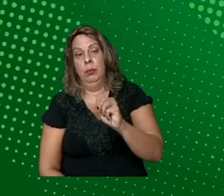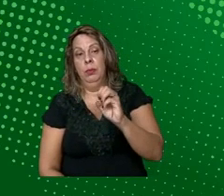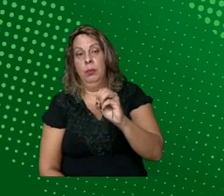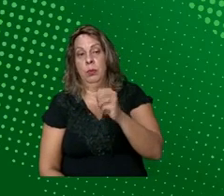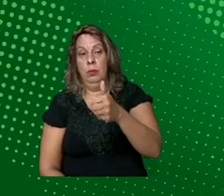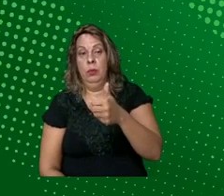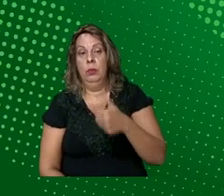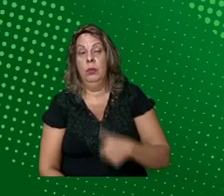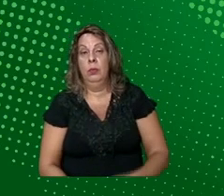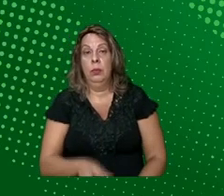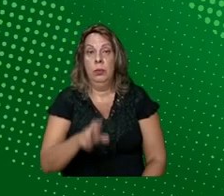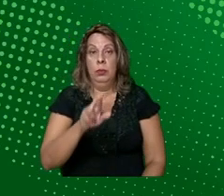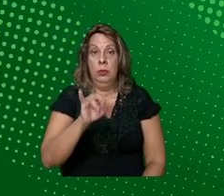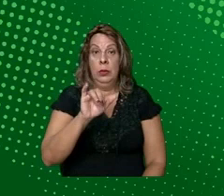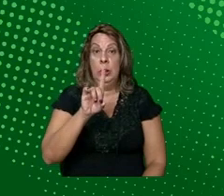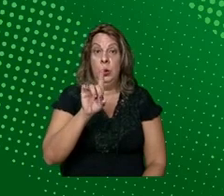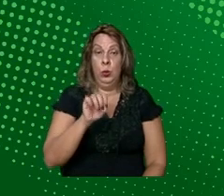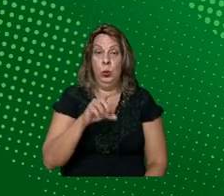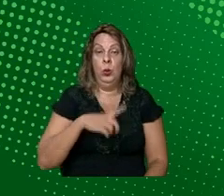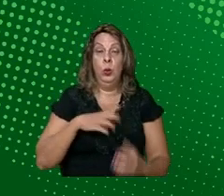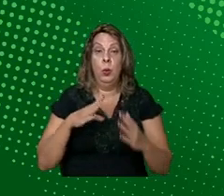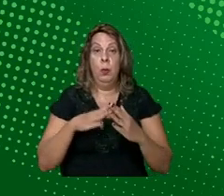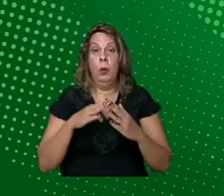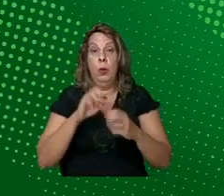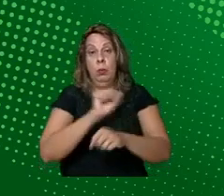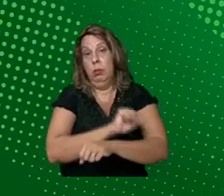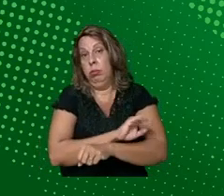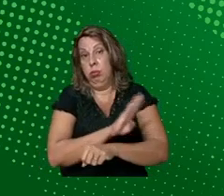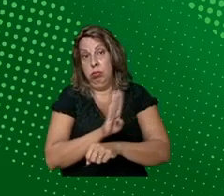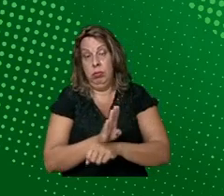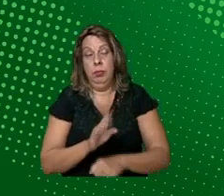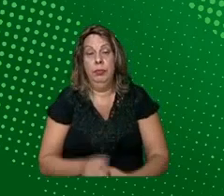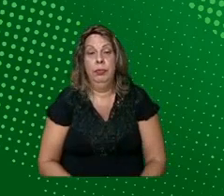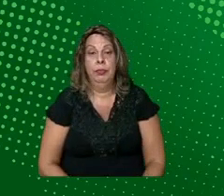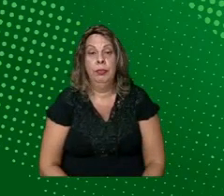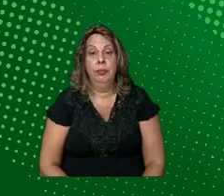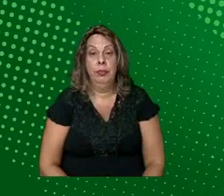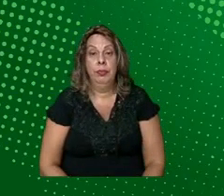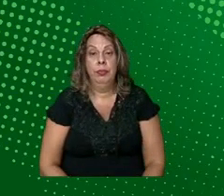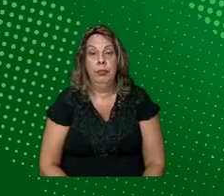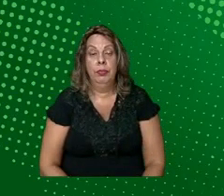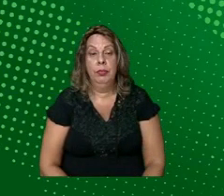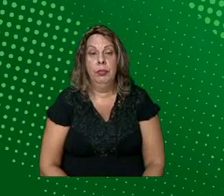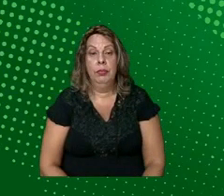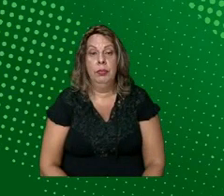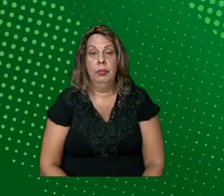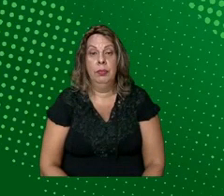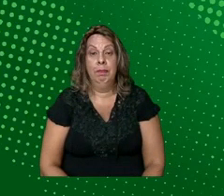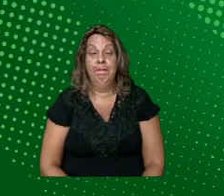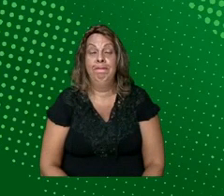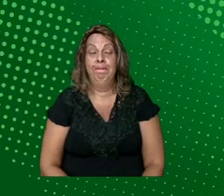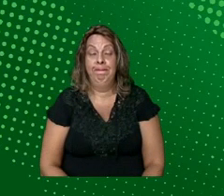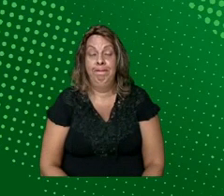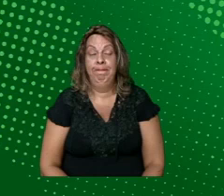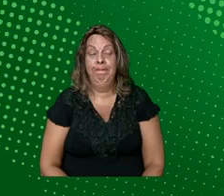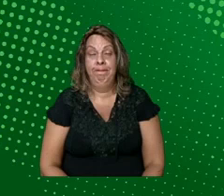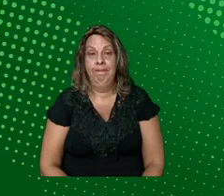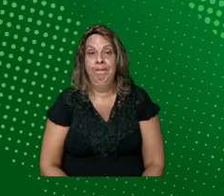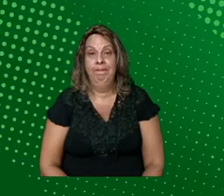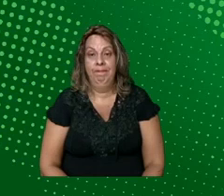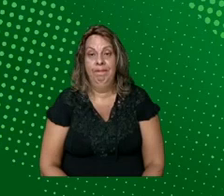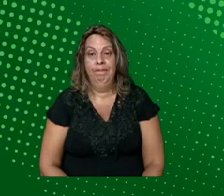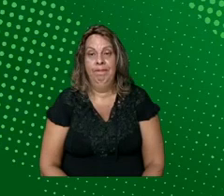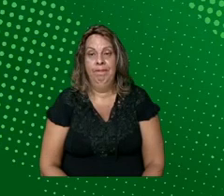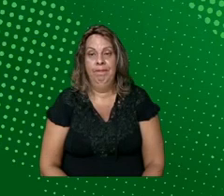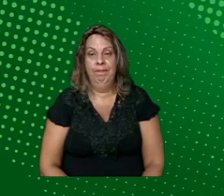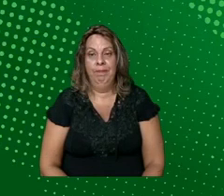053801, pertence a Rio do Moura, mora na Barra dos Coqueiros, tá? A Ivone foi a pé quente lá mesmo, lá da Barra dos Coqueiros, parabéns.